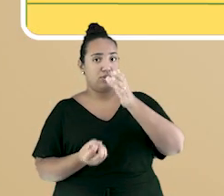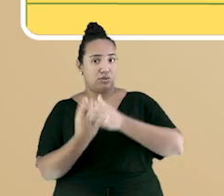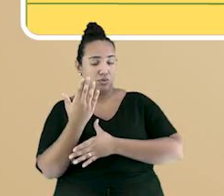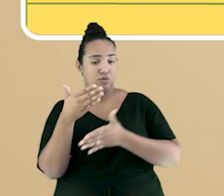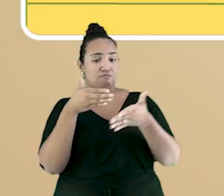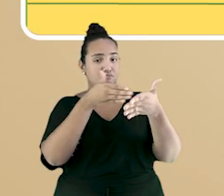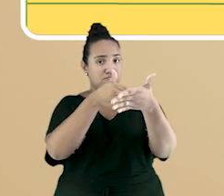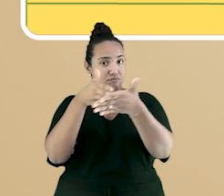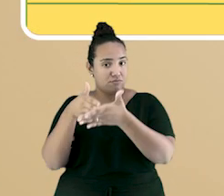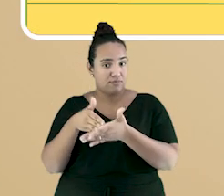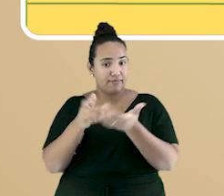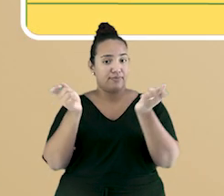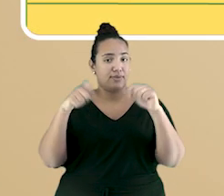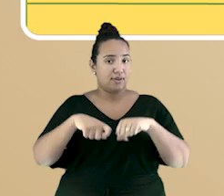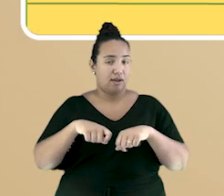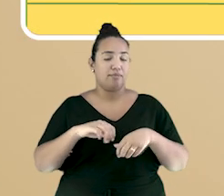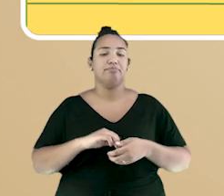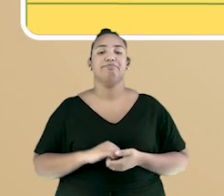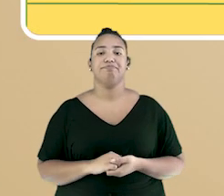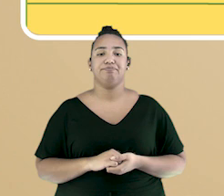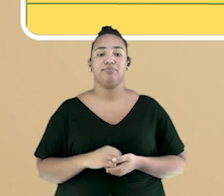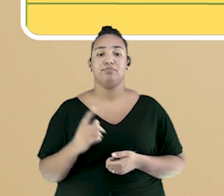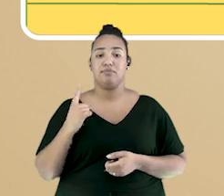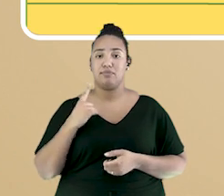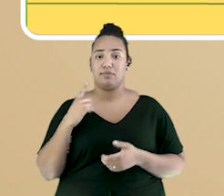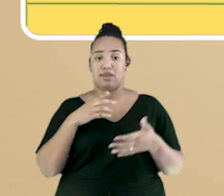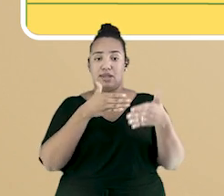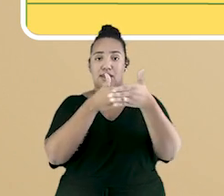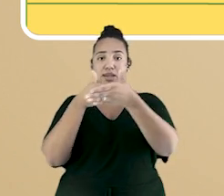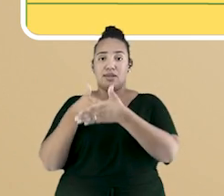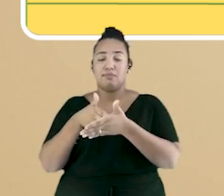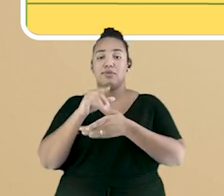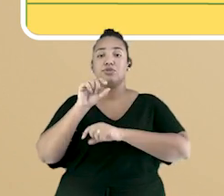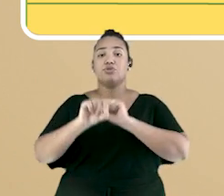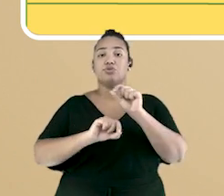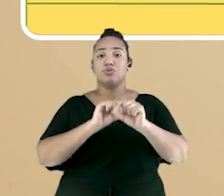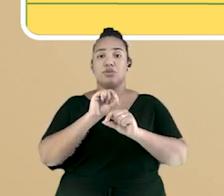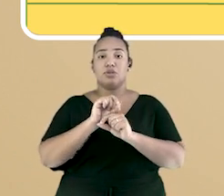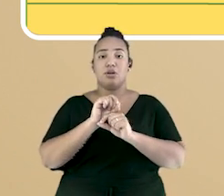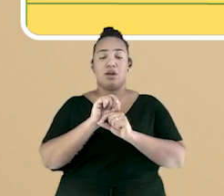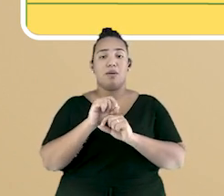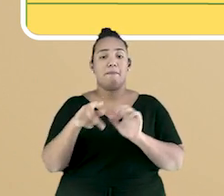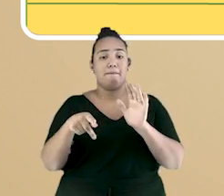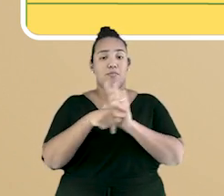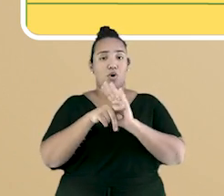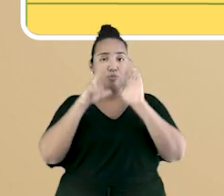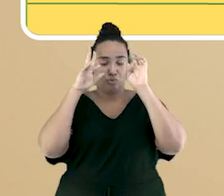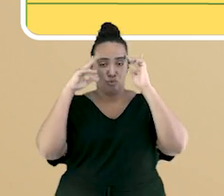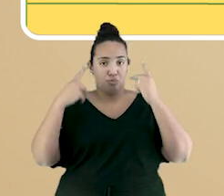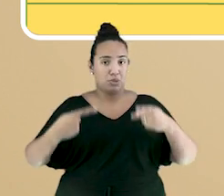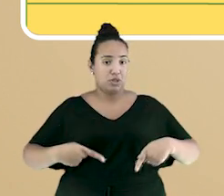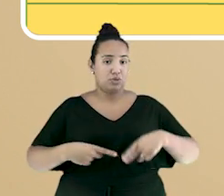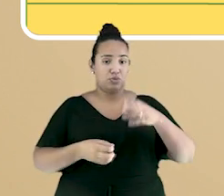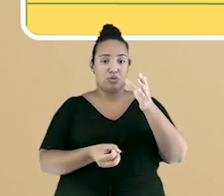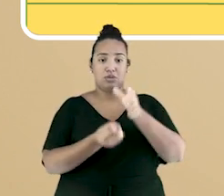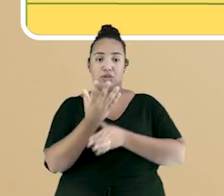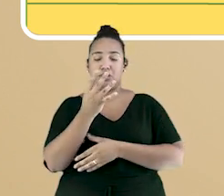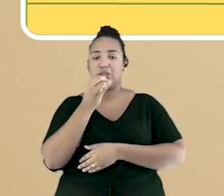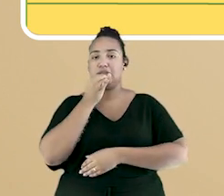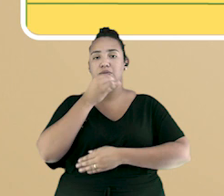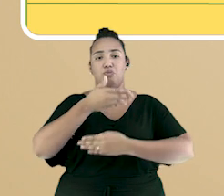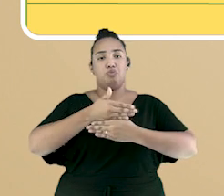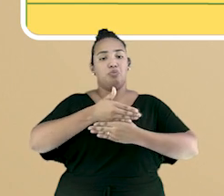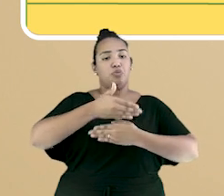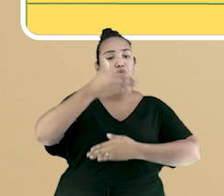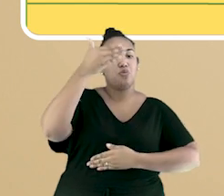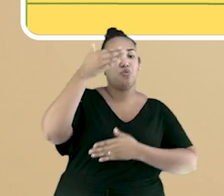limites. Existem os limites artificiais, que são aqueles construídos pelo homem. Podem ser